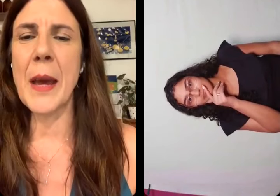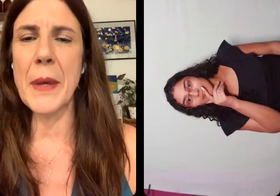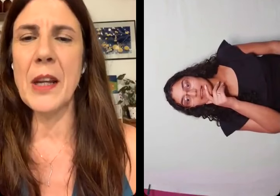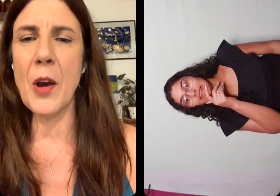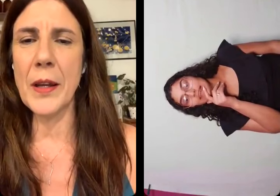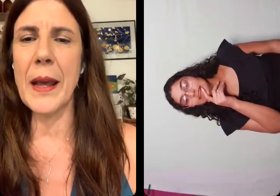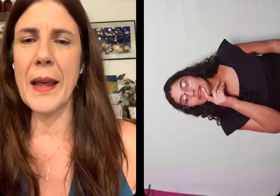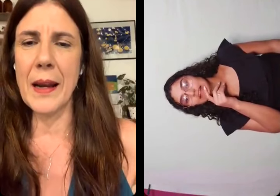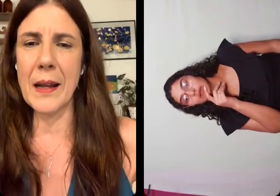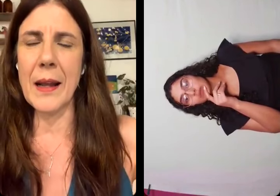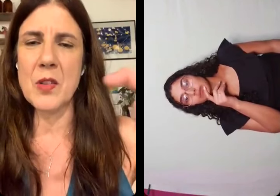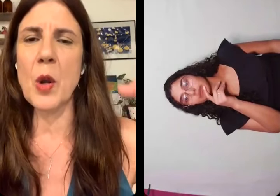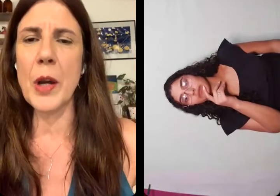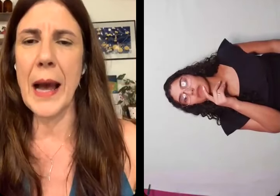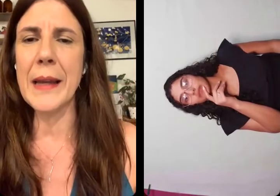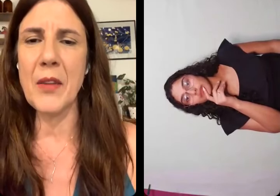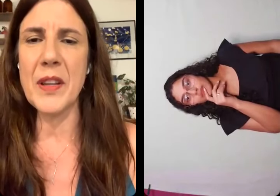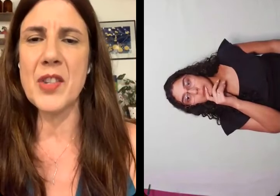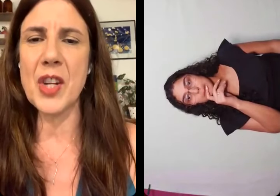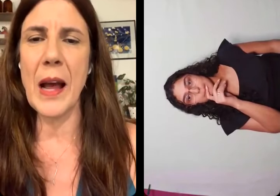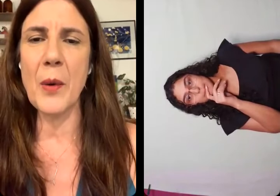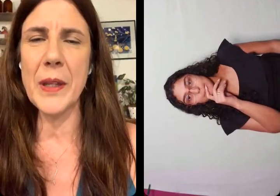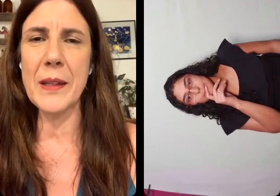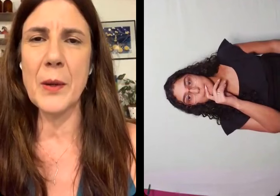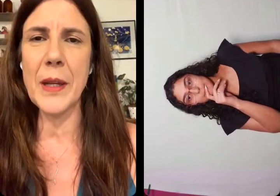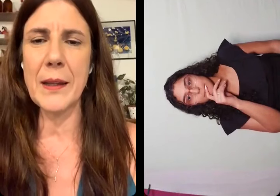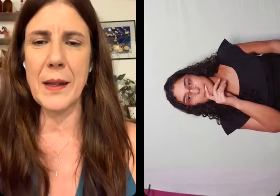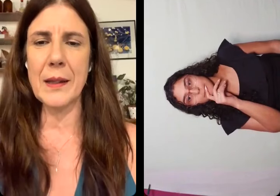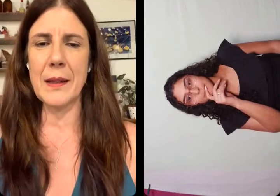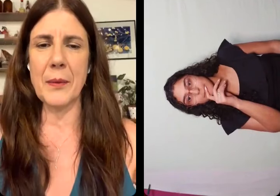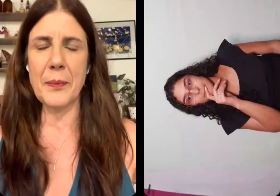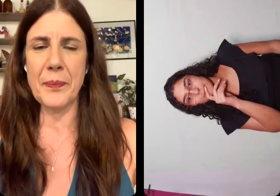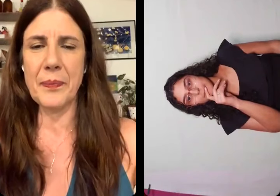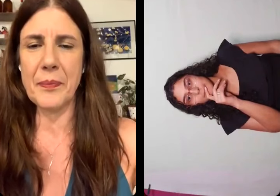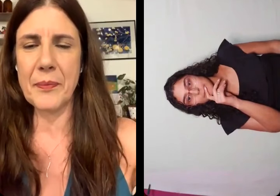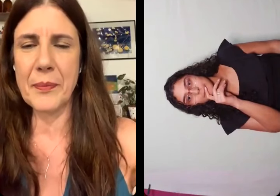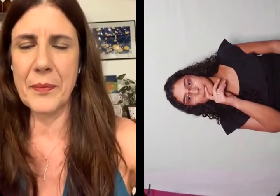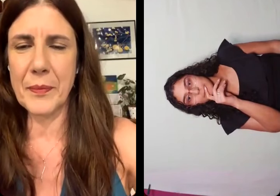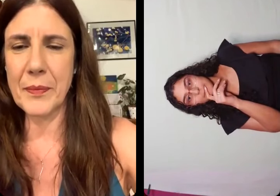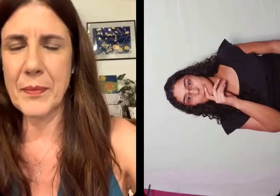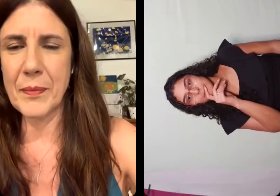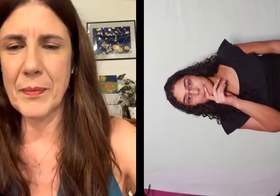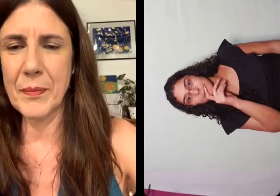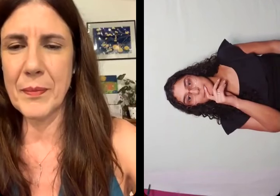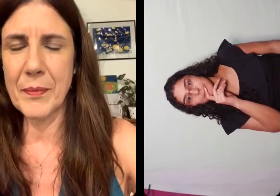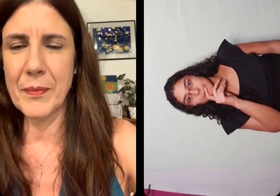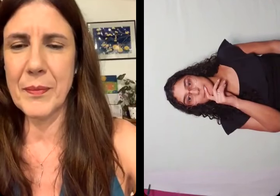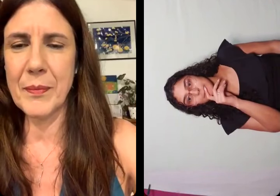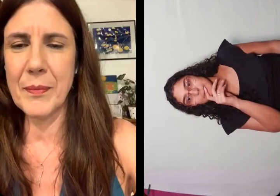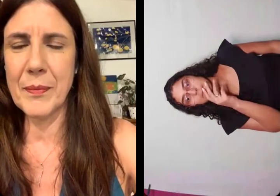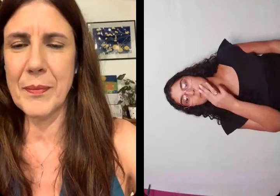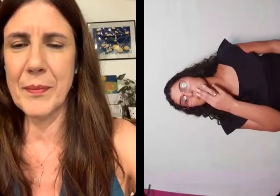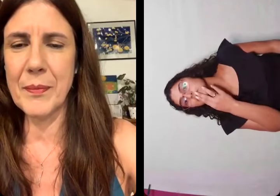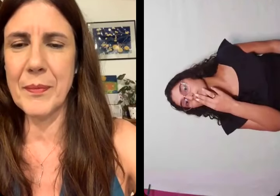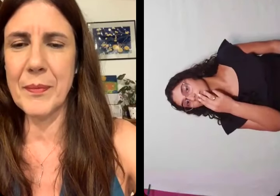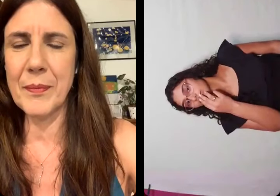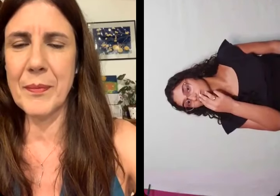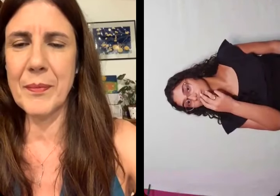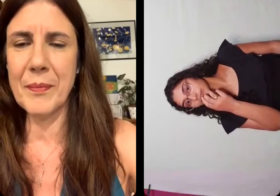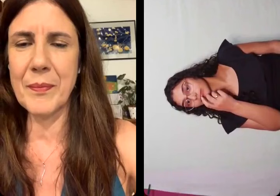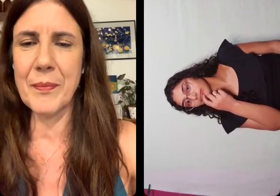aí o que é melhor. Acho elas colocarem na vertical, então. Tá. Isso. Melhor. Vou aqui solicitar